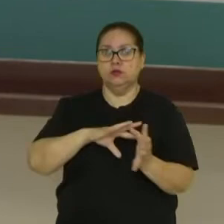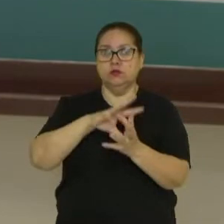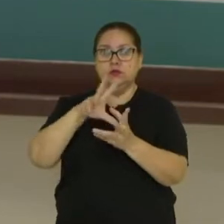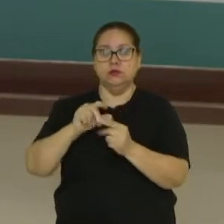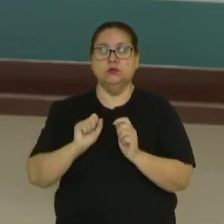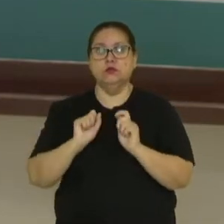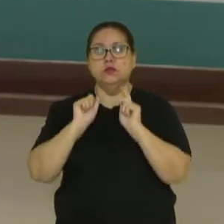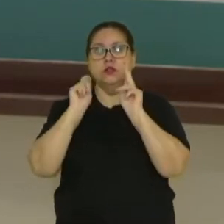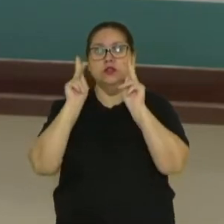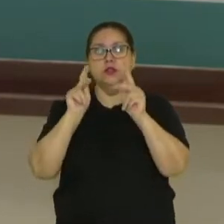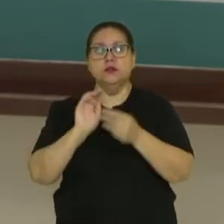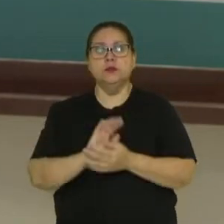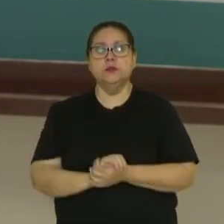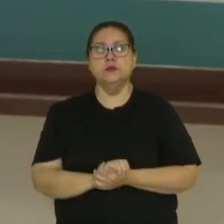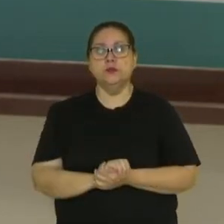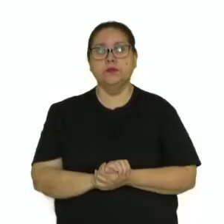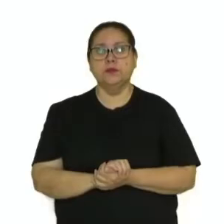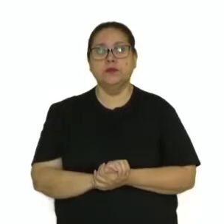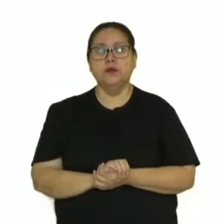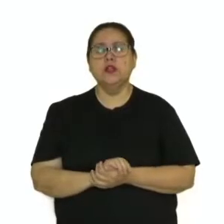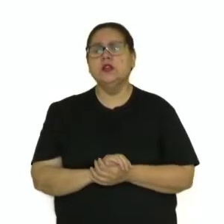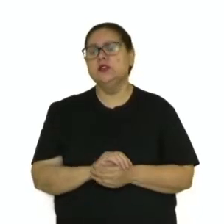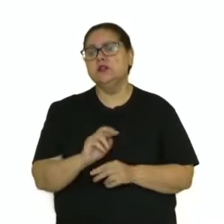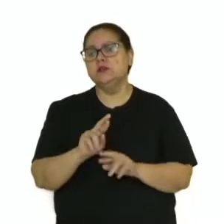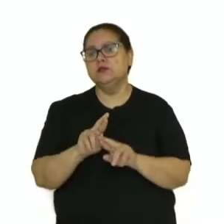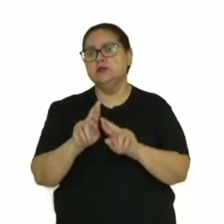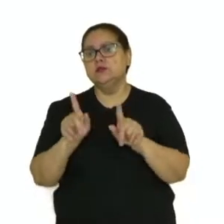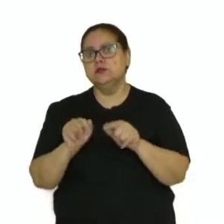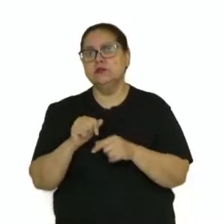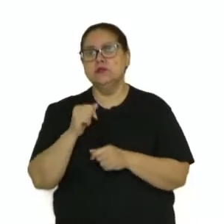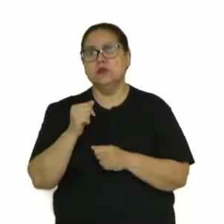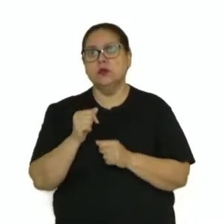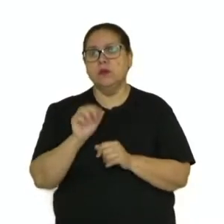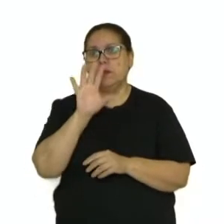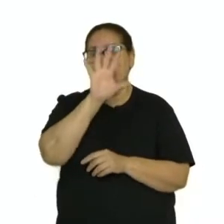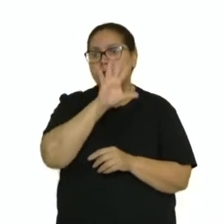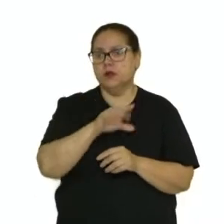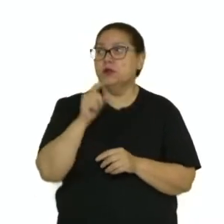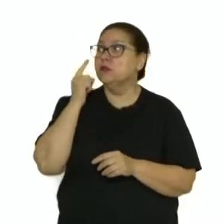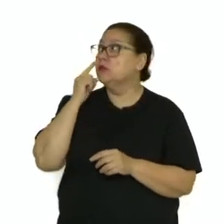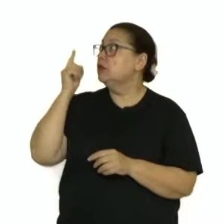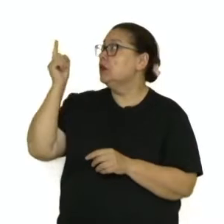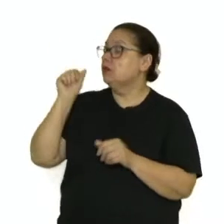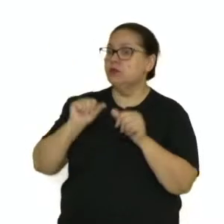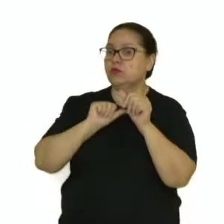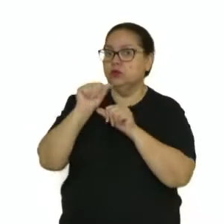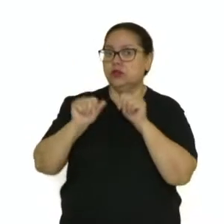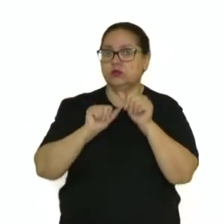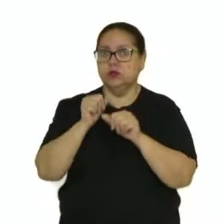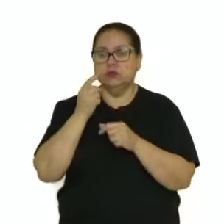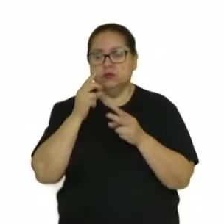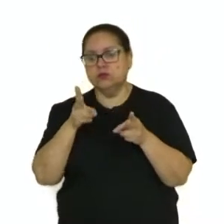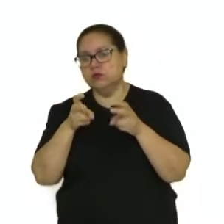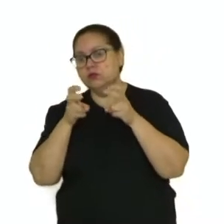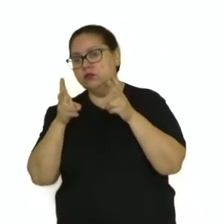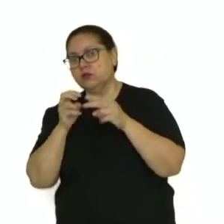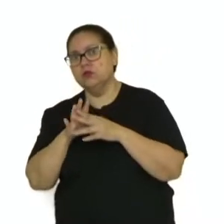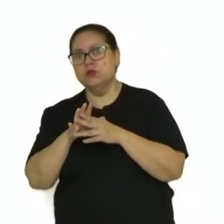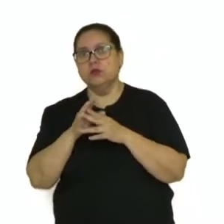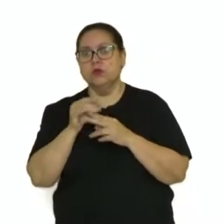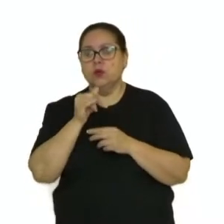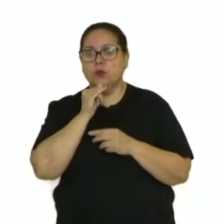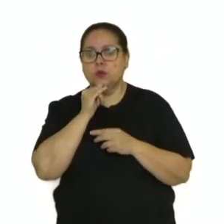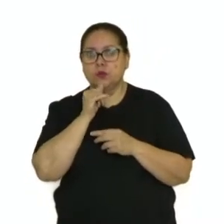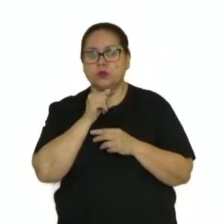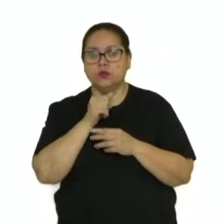ok? Muito bem. E aqui nós temos também um mapa dinâmico, que vai alterando à medida que você vai observando, olha só, mostrando, por